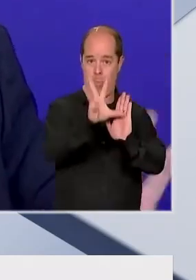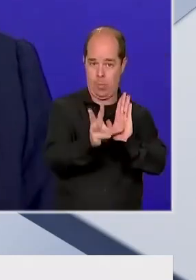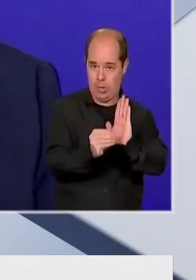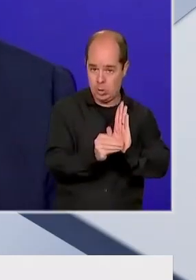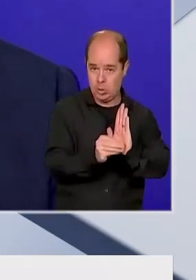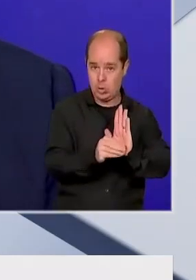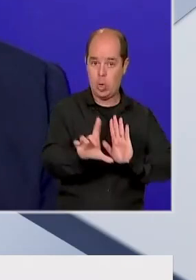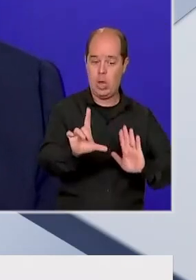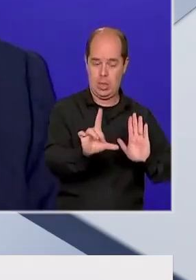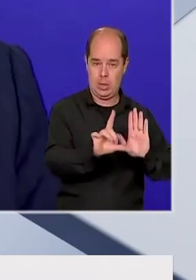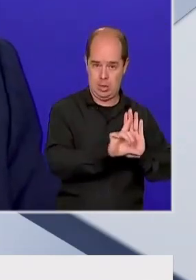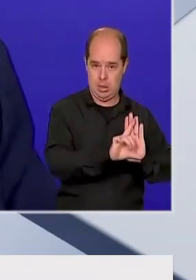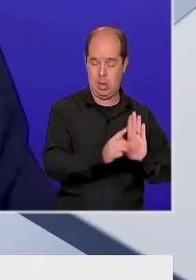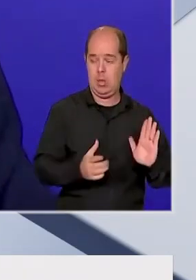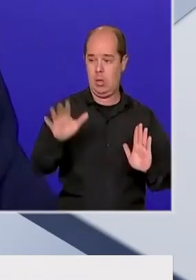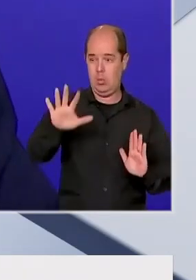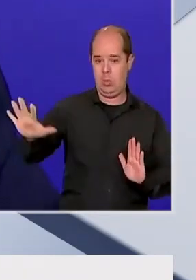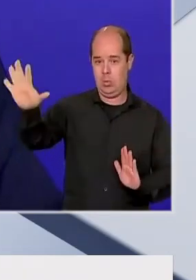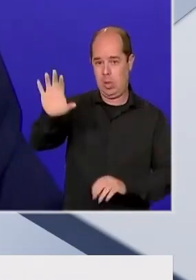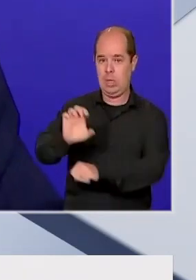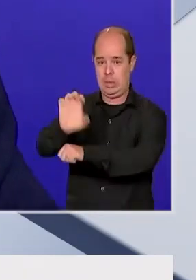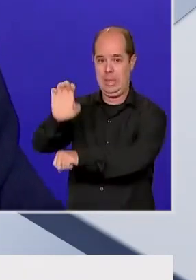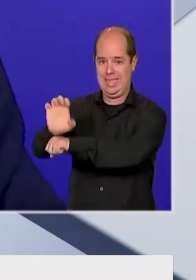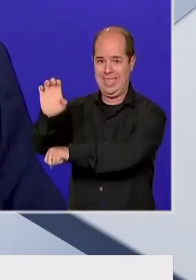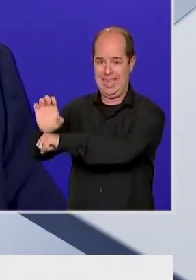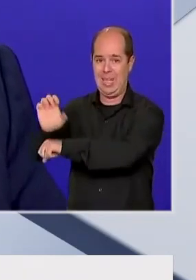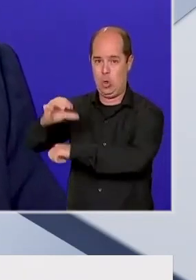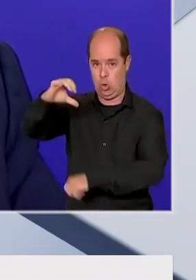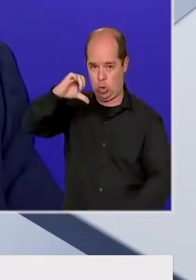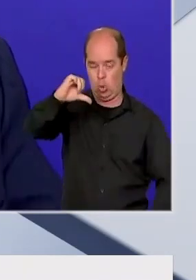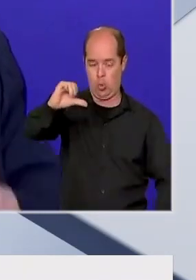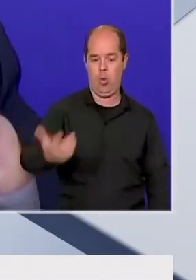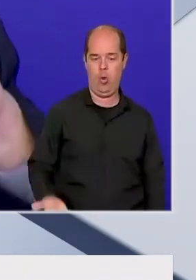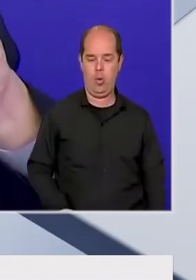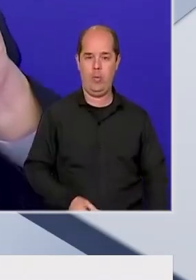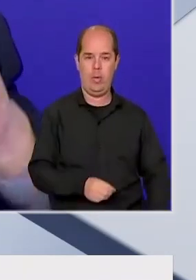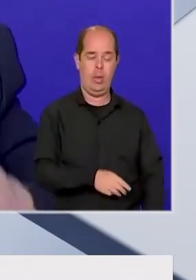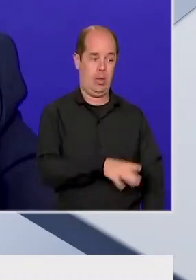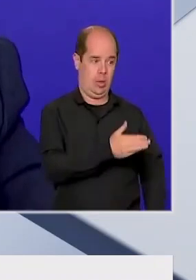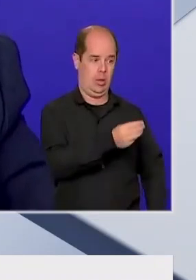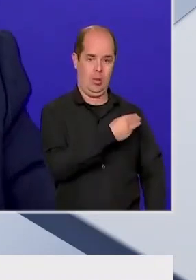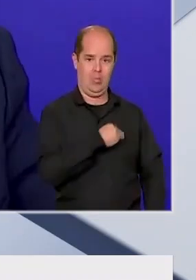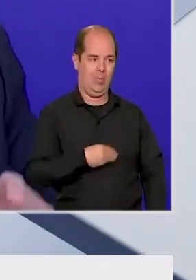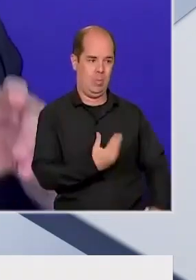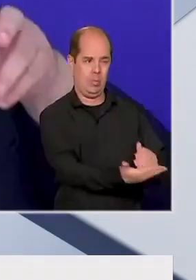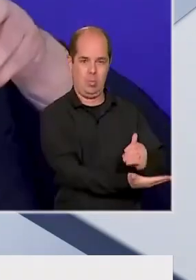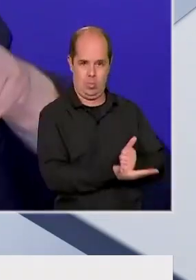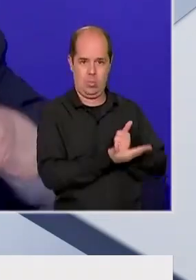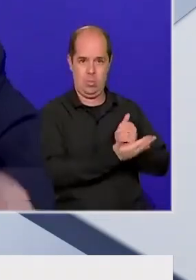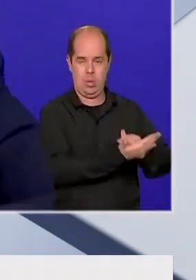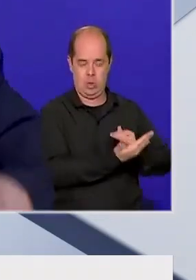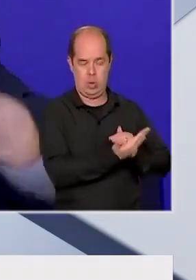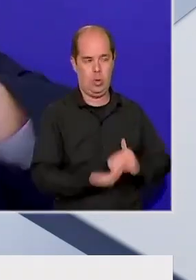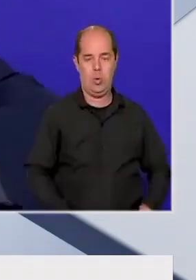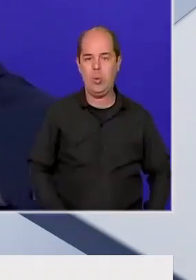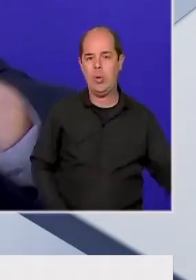só pagando incêndio não resolve o o eu é só qu Inclusive eu queria até trazer uma informação nova né que tá já na nossa tarde para você que